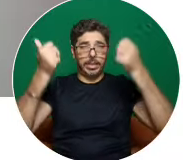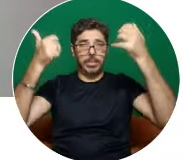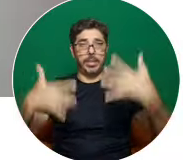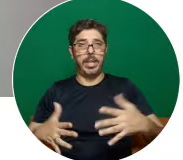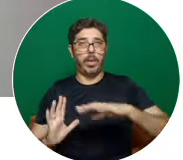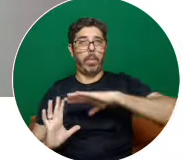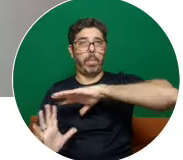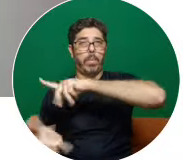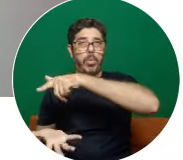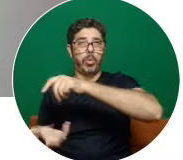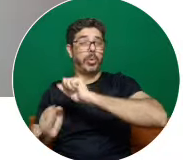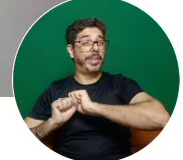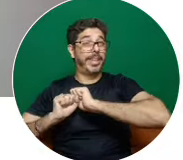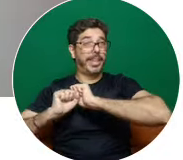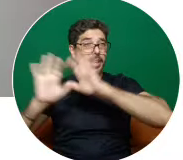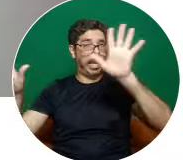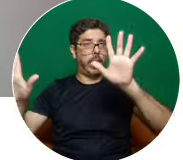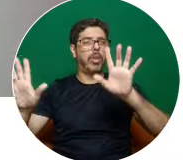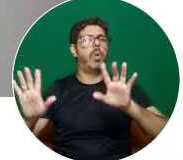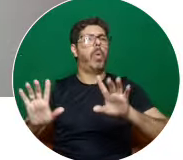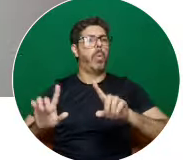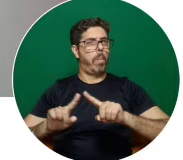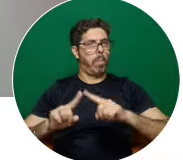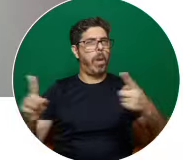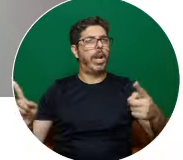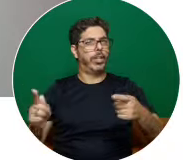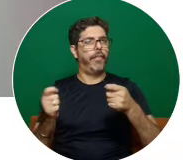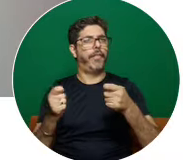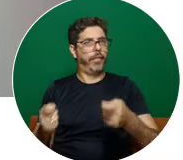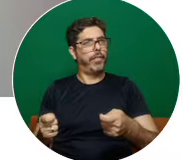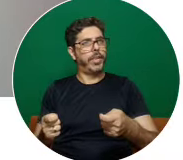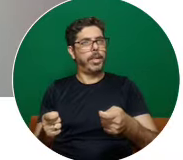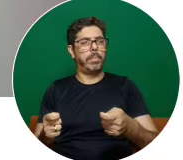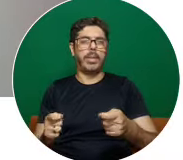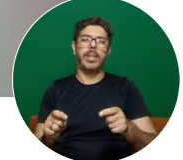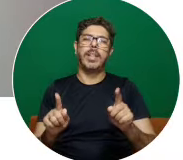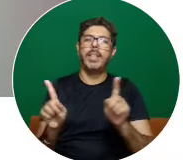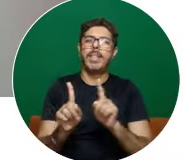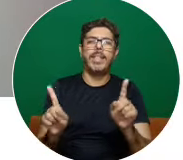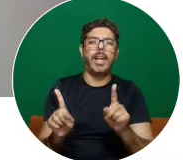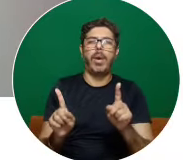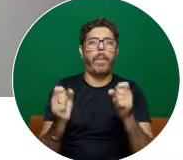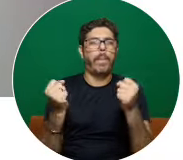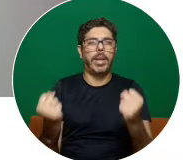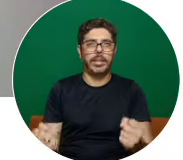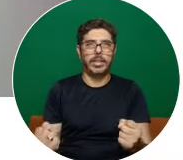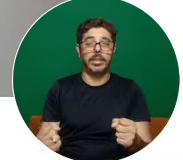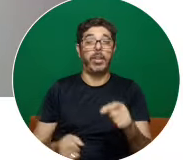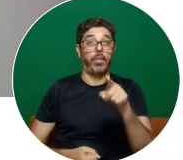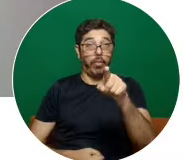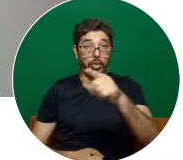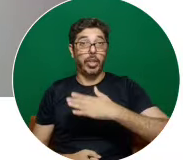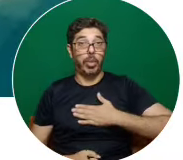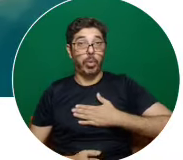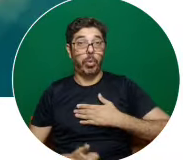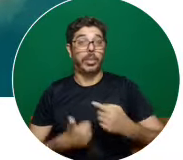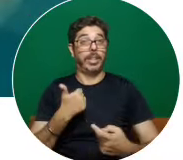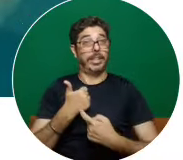e descomplicada. Se isso lhe soa bem, assine o canal e já ative o seu sininho para receber notificações sobre conteúdo